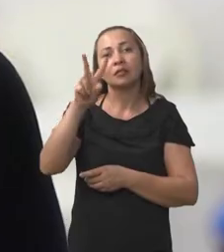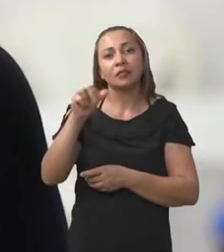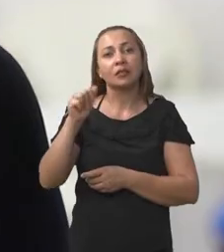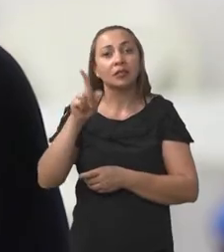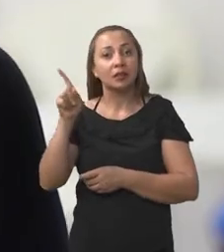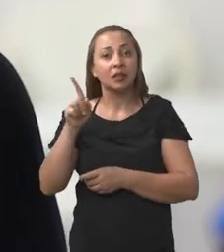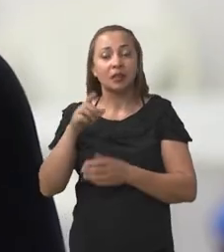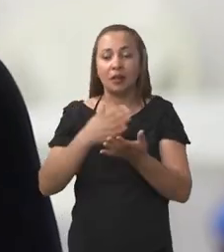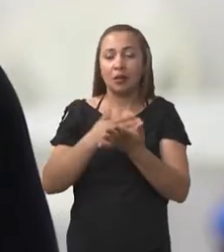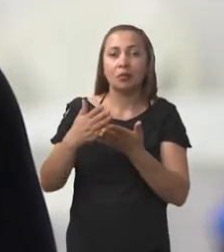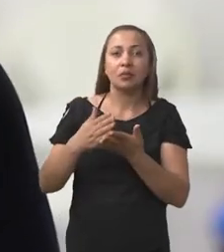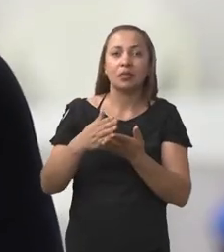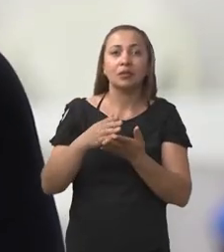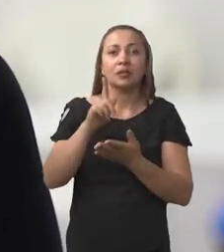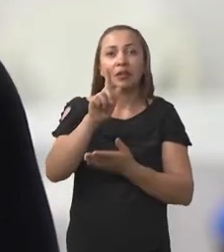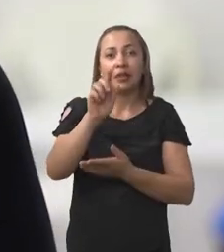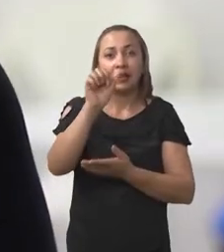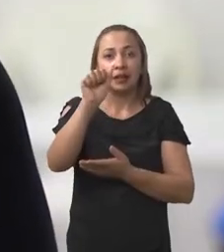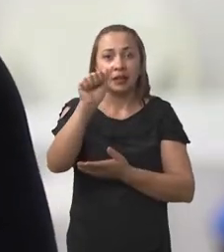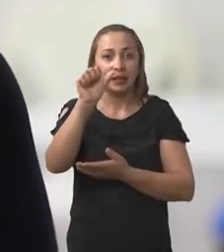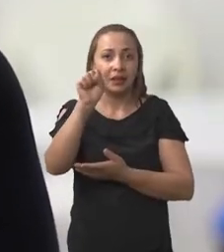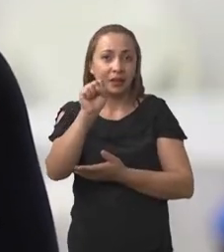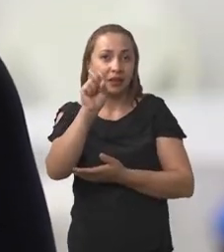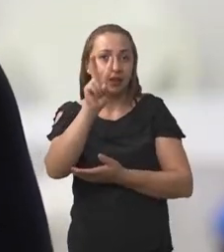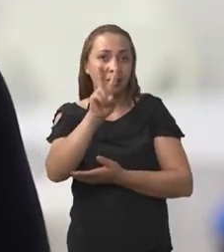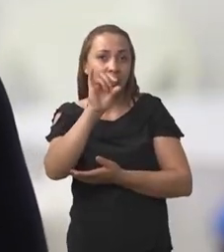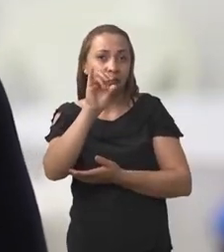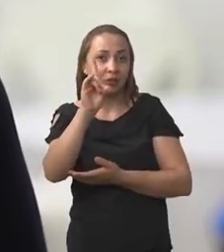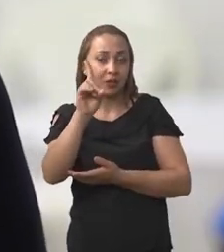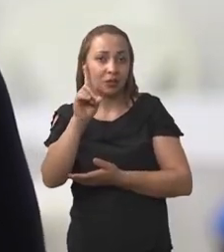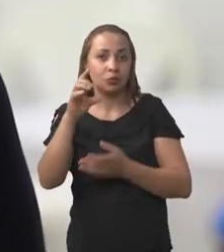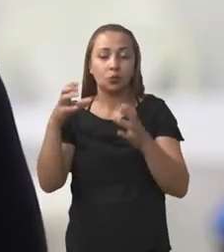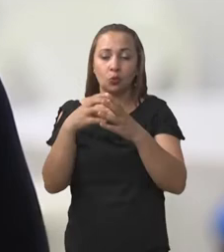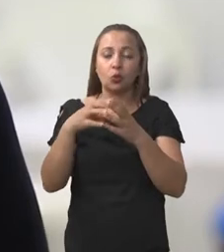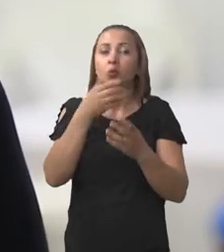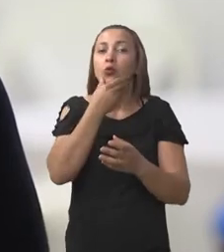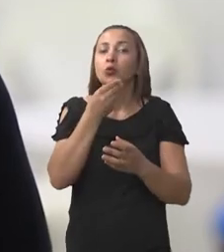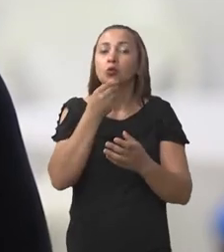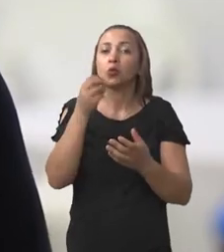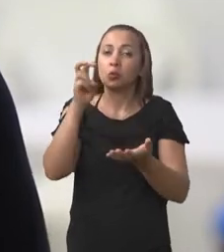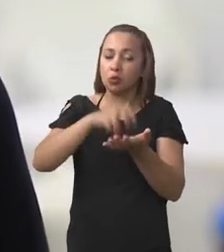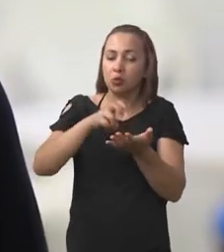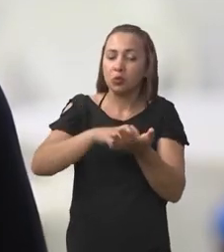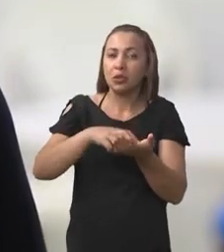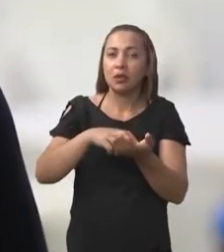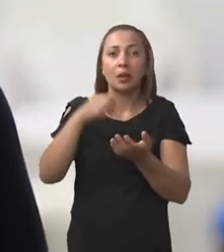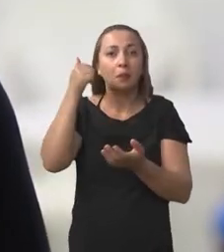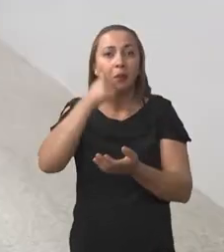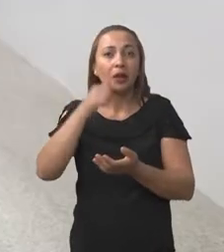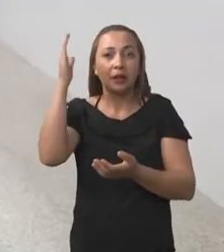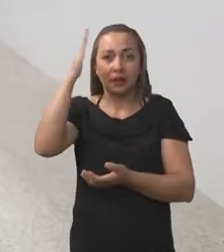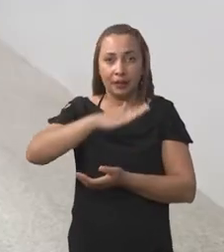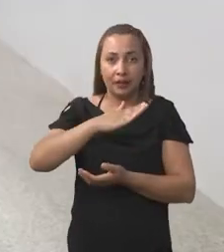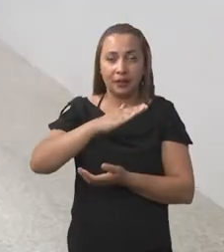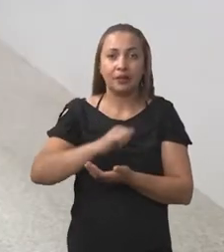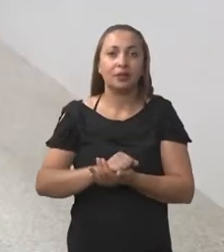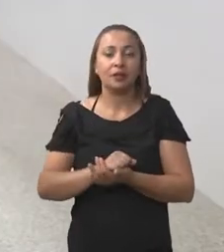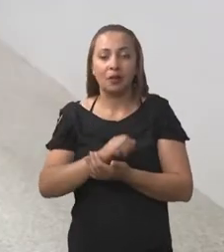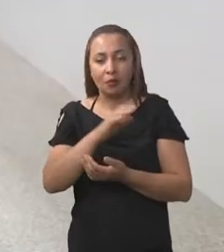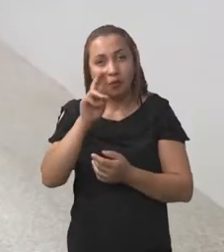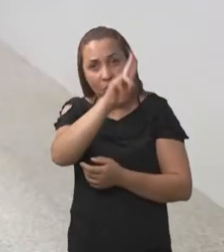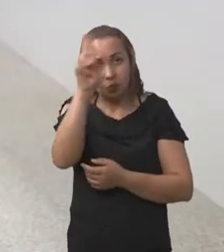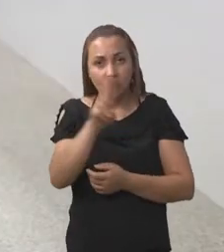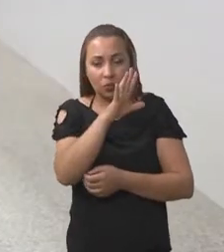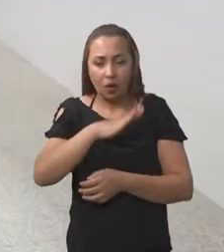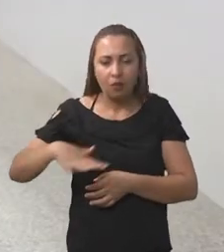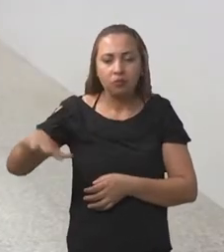iniciando o GASVID, que é o grupo de homens, na parte da manhã, e o grupo de mulheres na parte da tarde. Nós vamos usar o